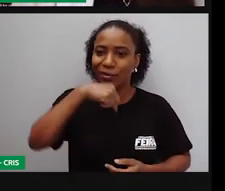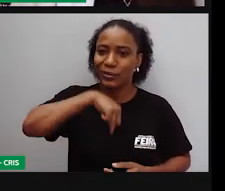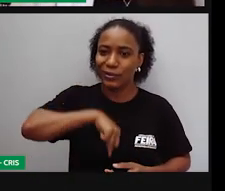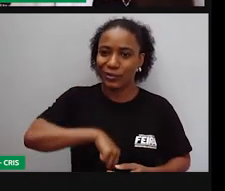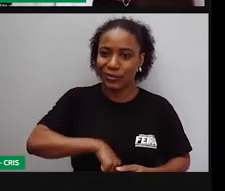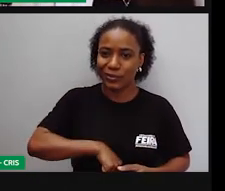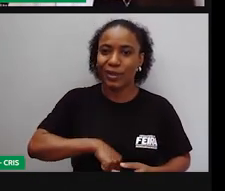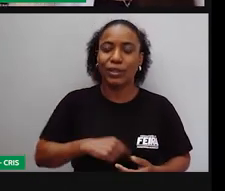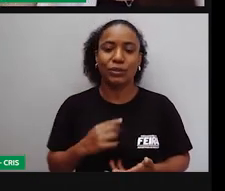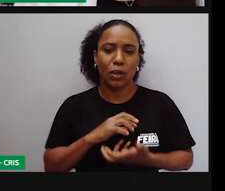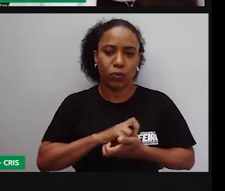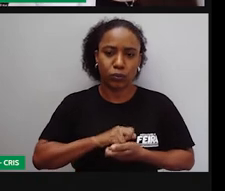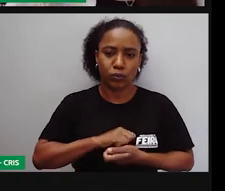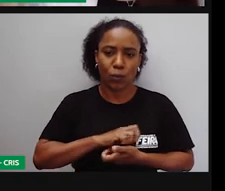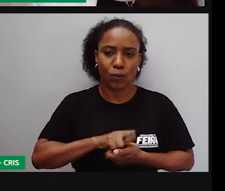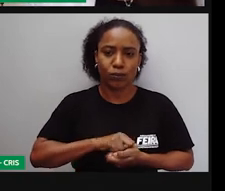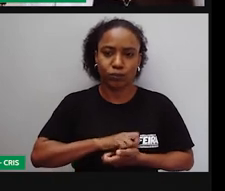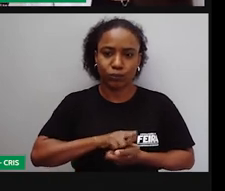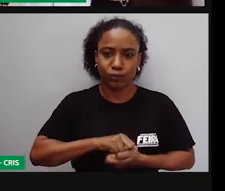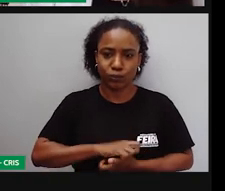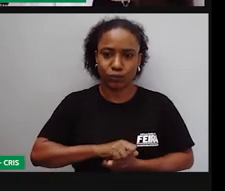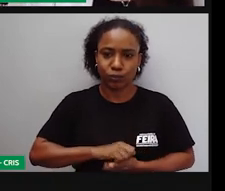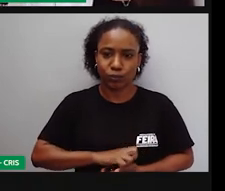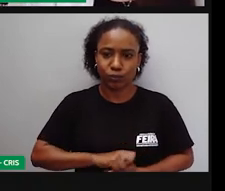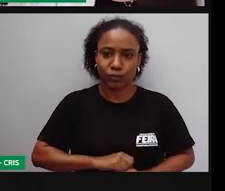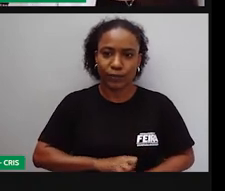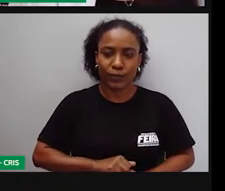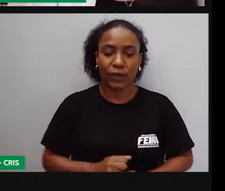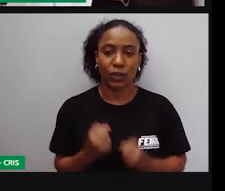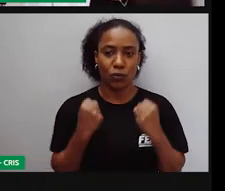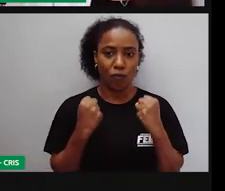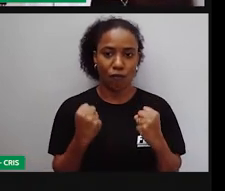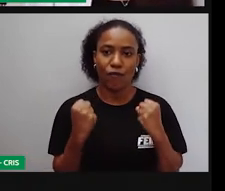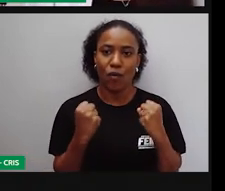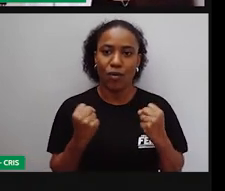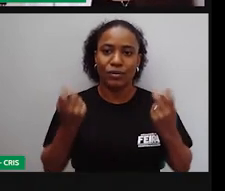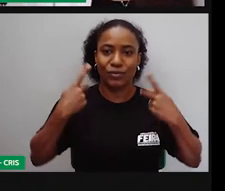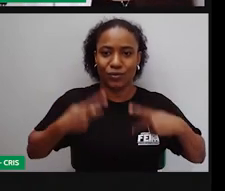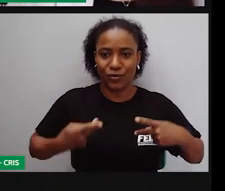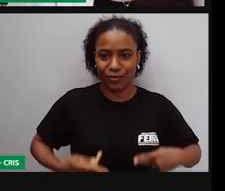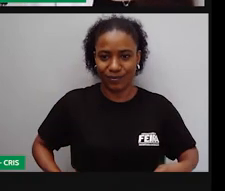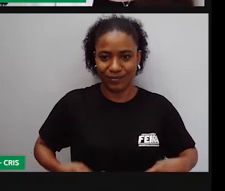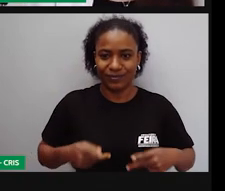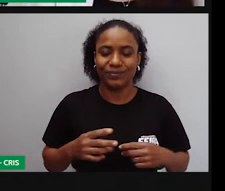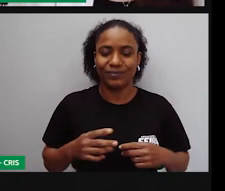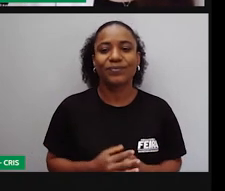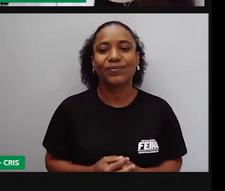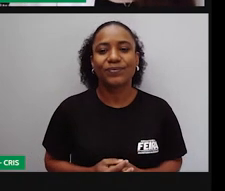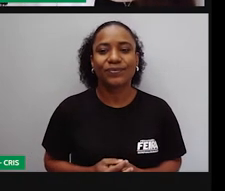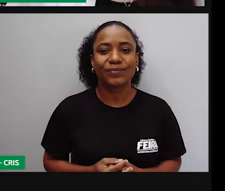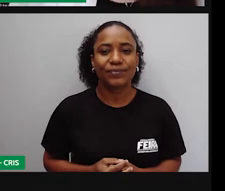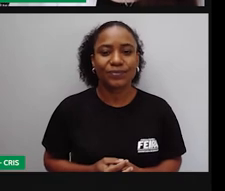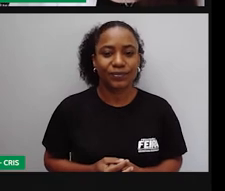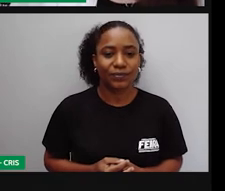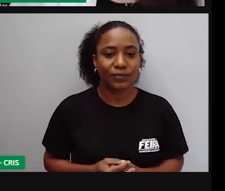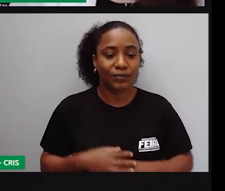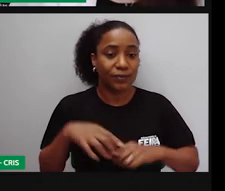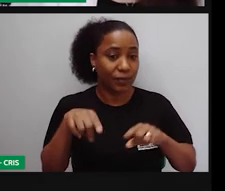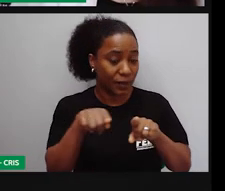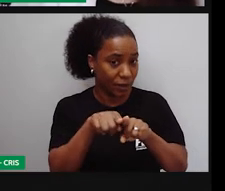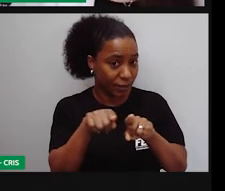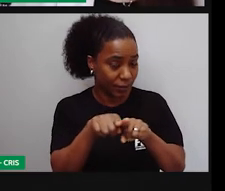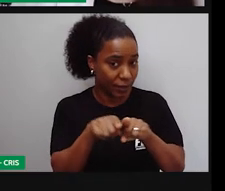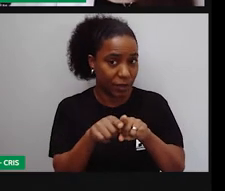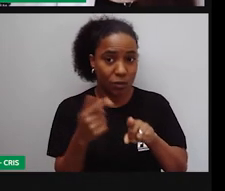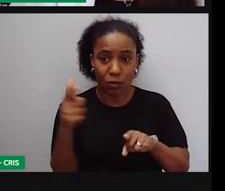nosso corpo e realizar outras tantas funções que são inerentes dos seres vivos. Outra característica